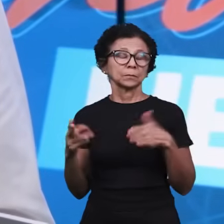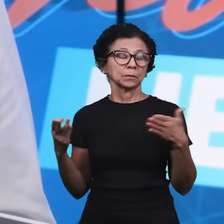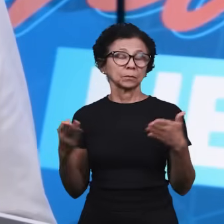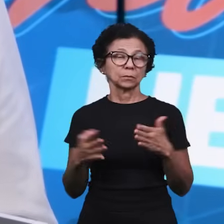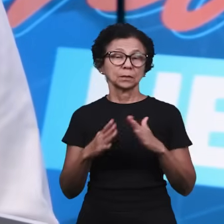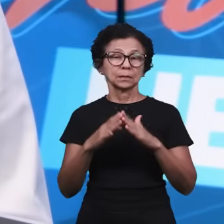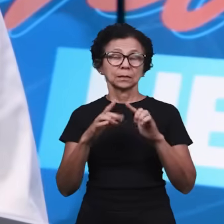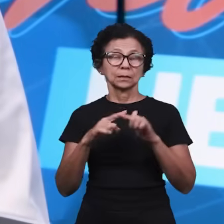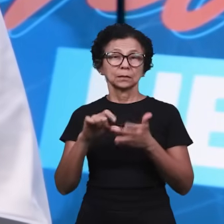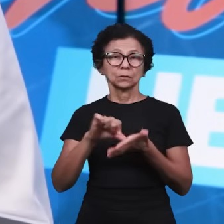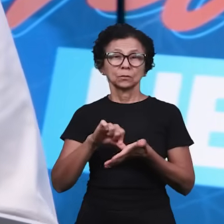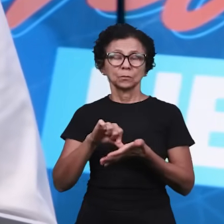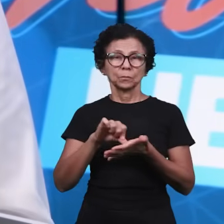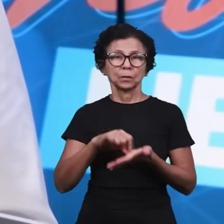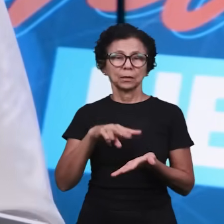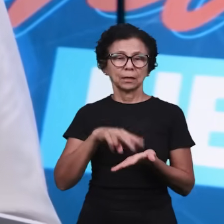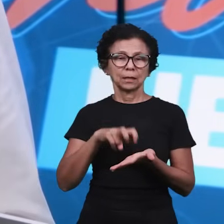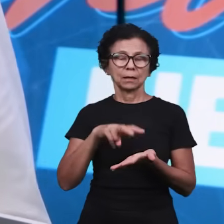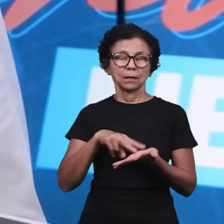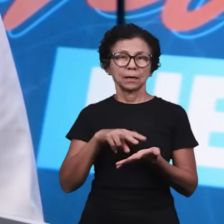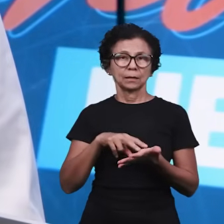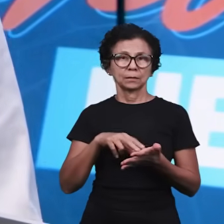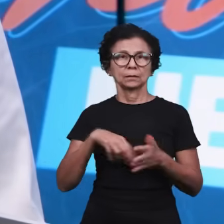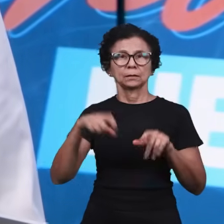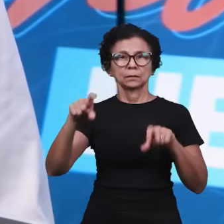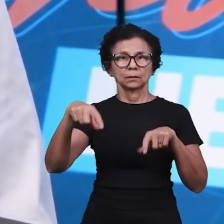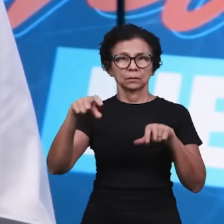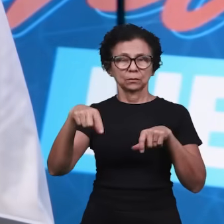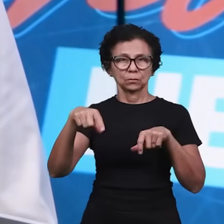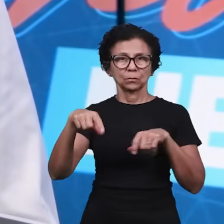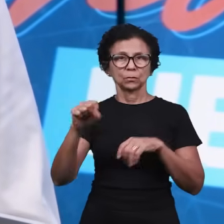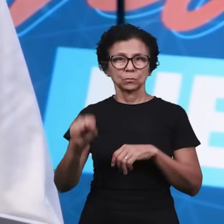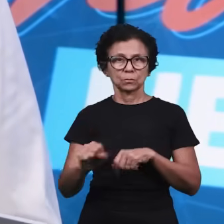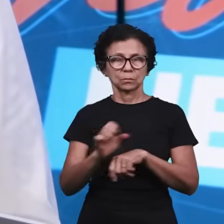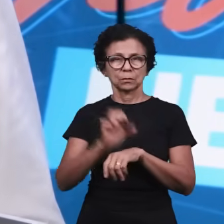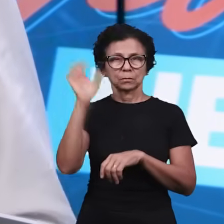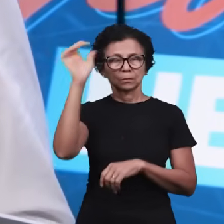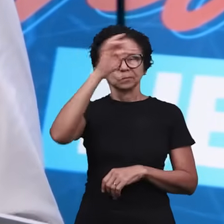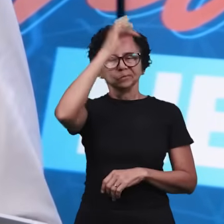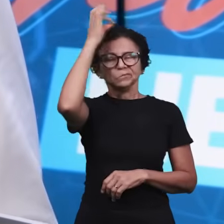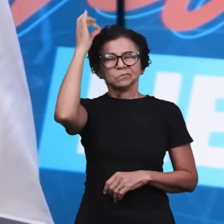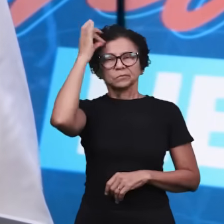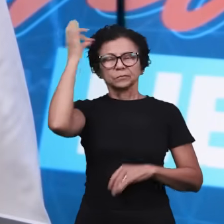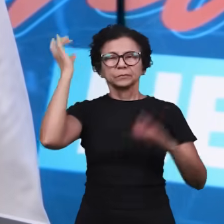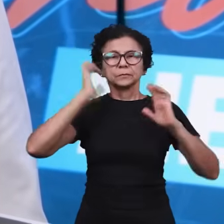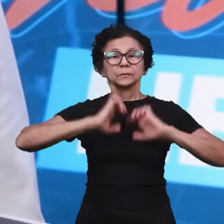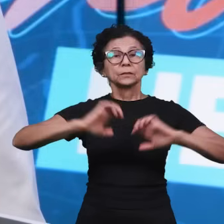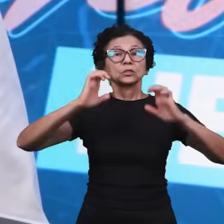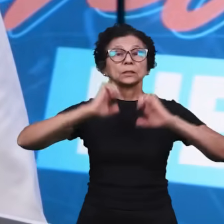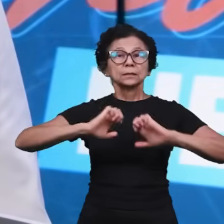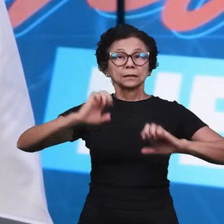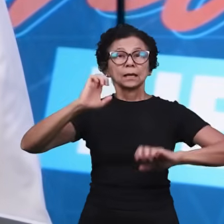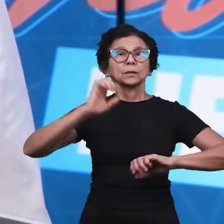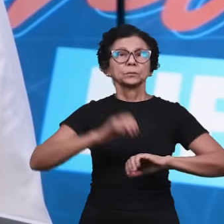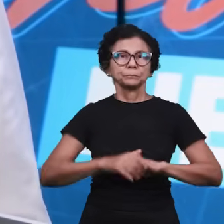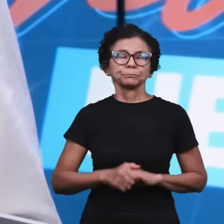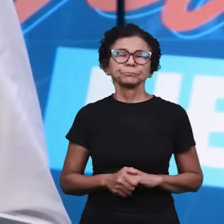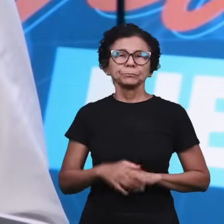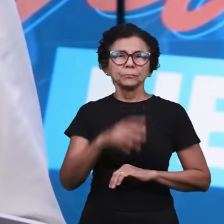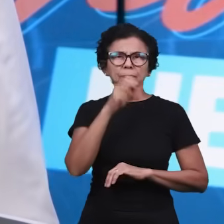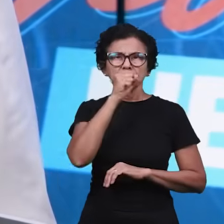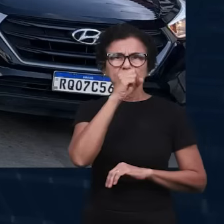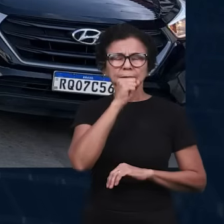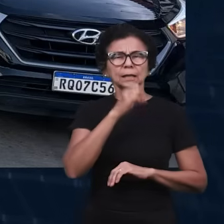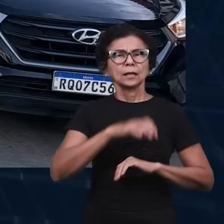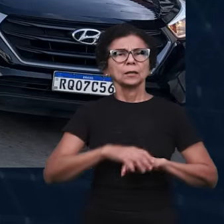fim de semana, as igrejas do Polo de Alegre, no sul do estado do Espírito Santo, realizaram trabalhos de evangelização.